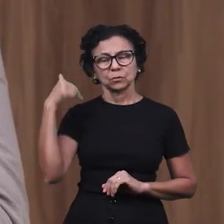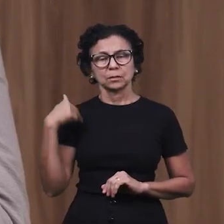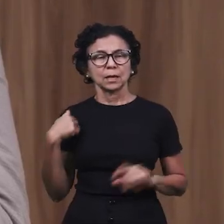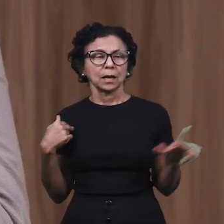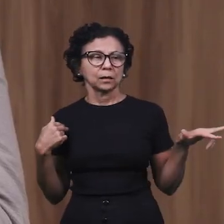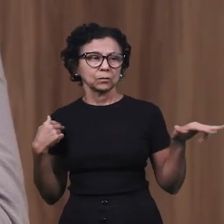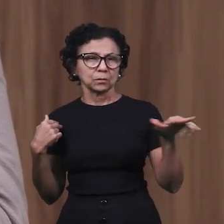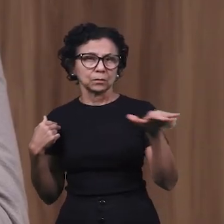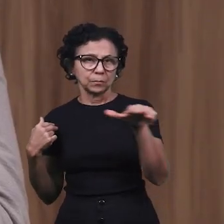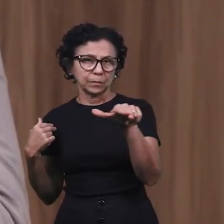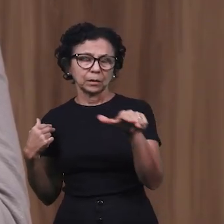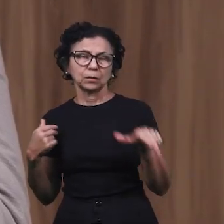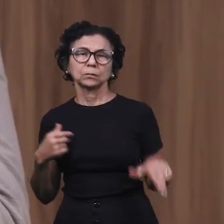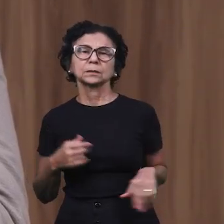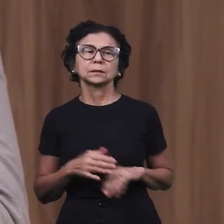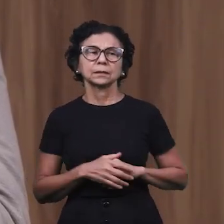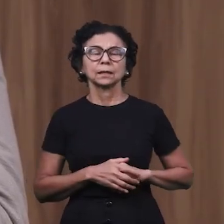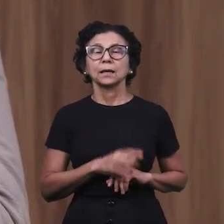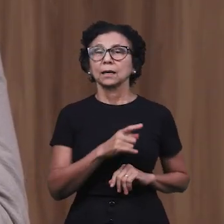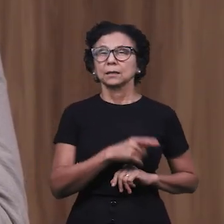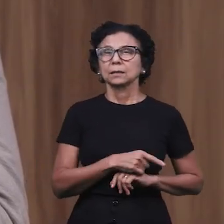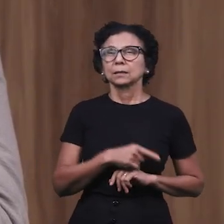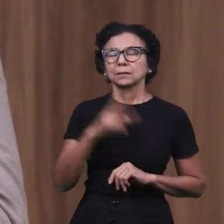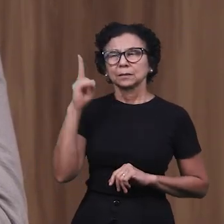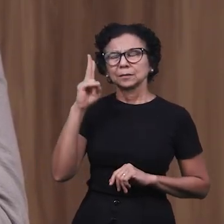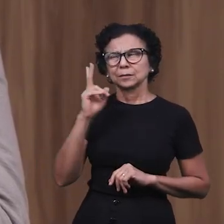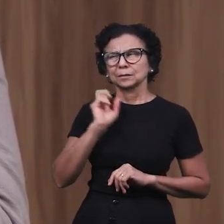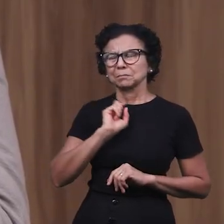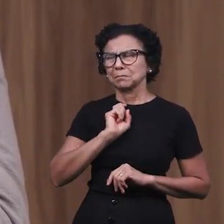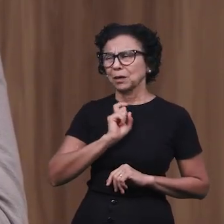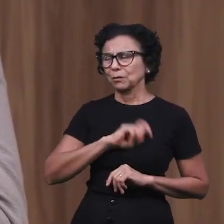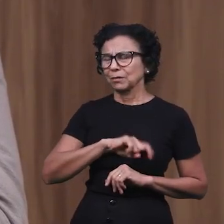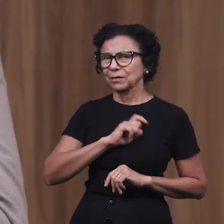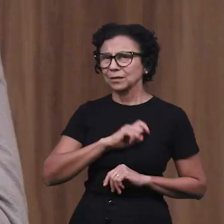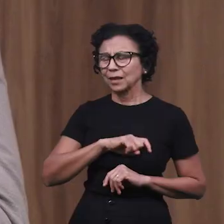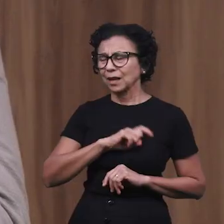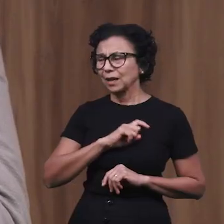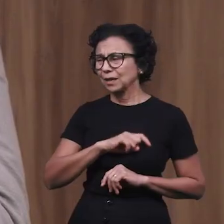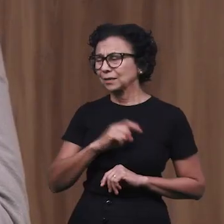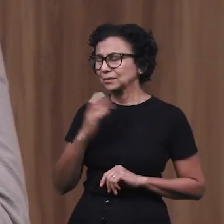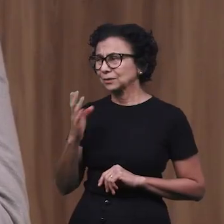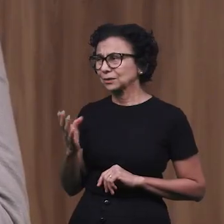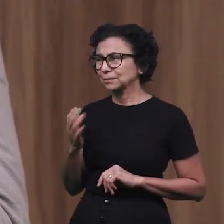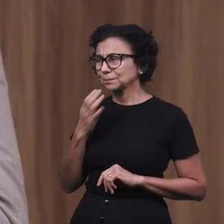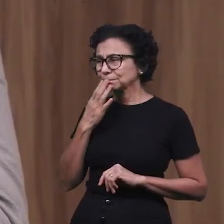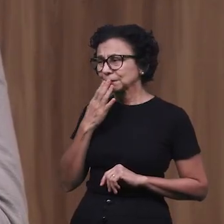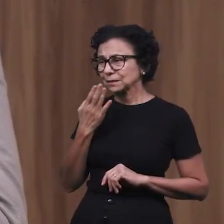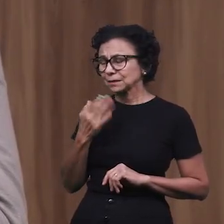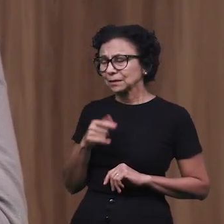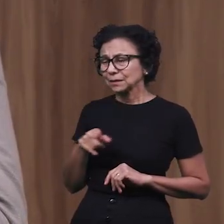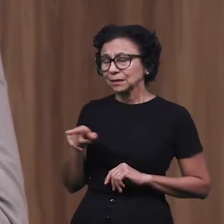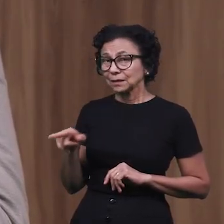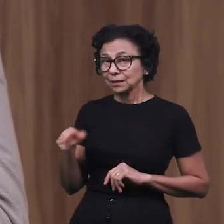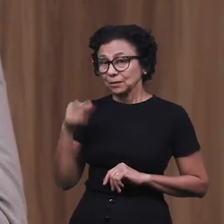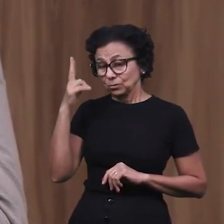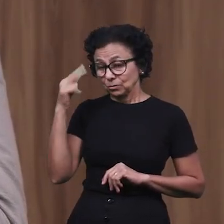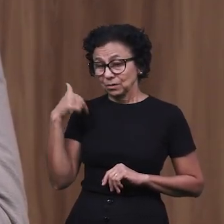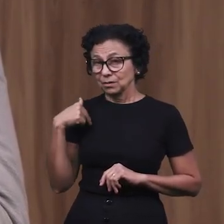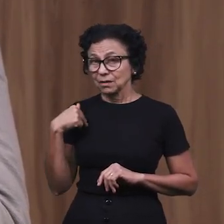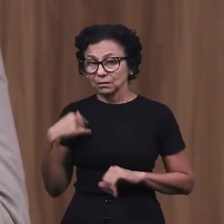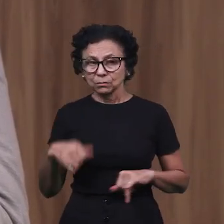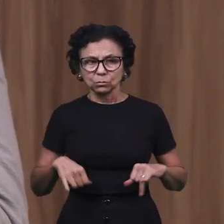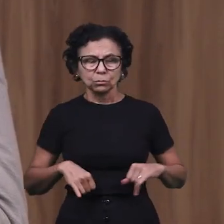os irmãos lembrassem da maldade que eles fizeram com José, o sacrifício de